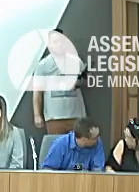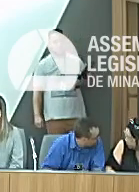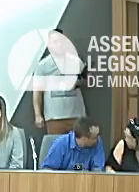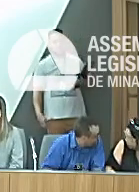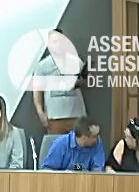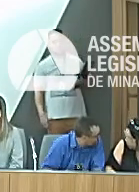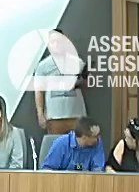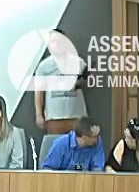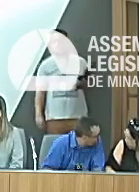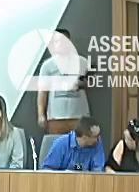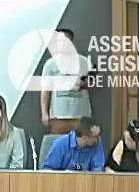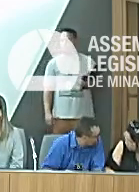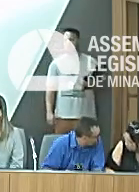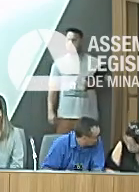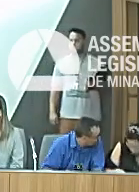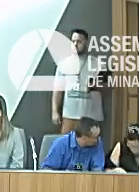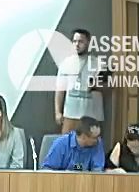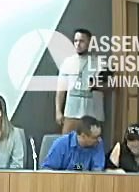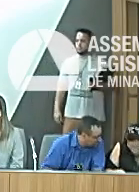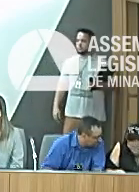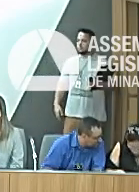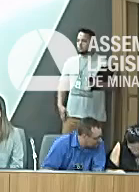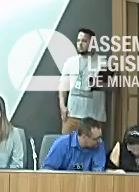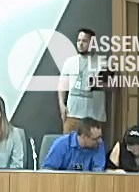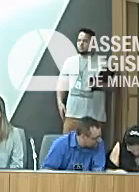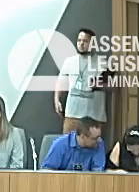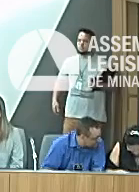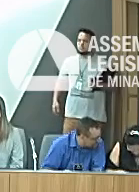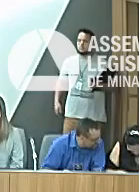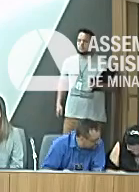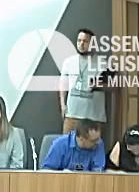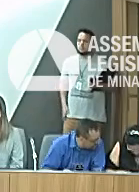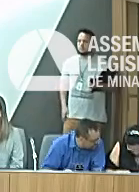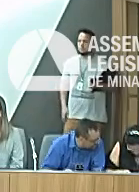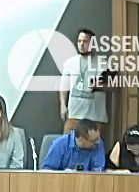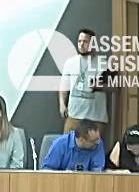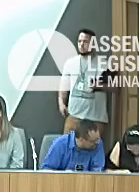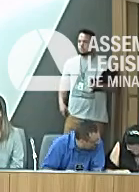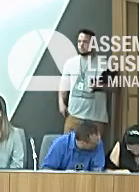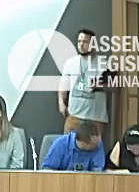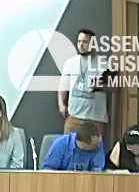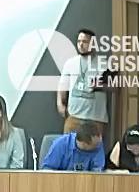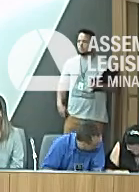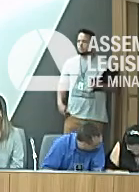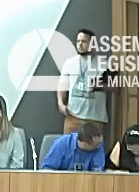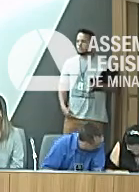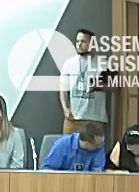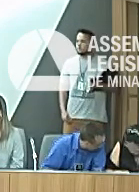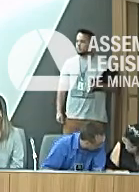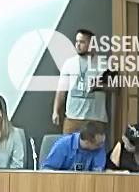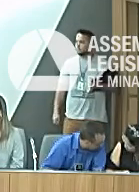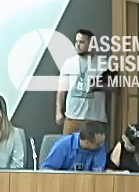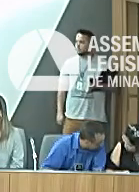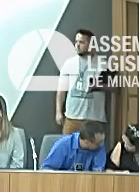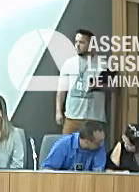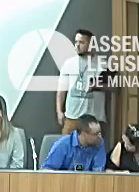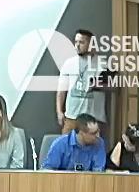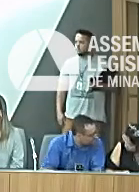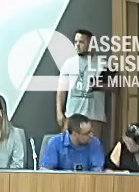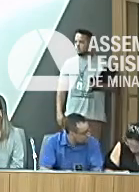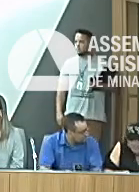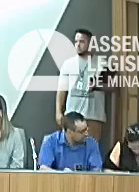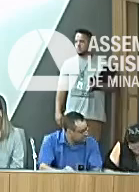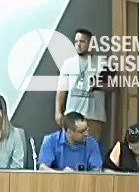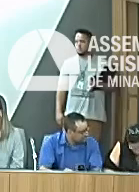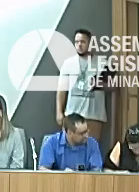ter espero que o governador continue desse jeito não permitir que a indicação de cargo nenhum é o governador cumpra o